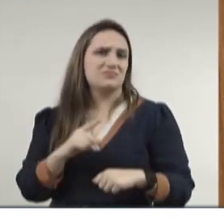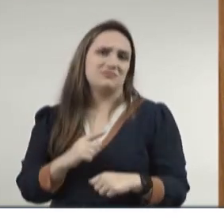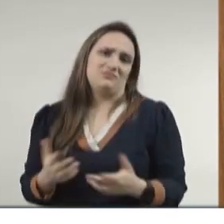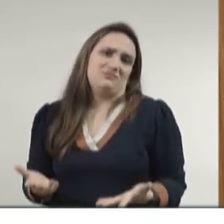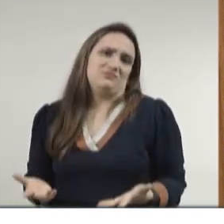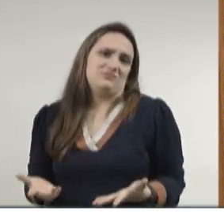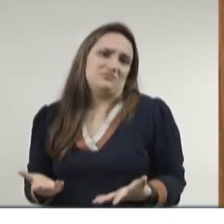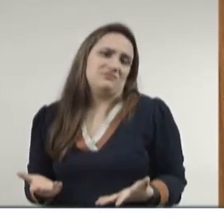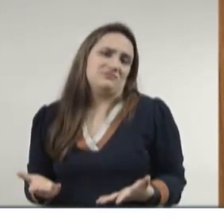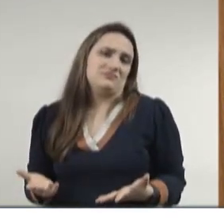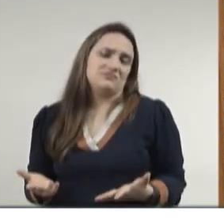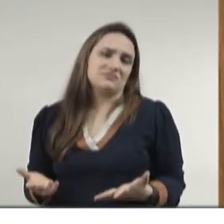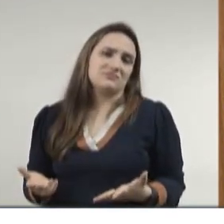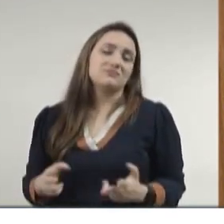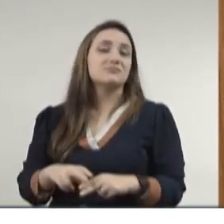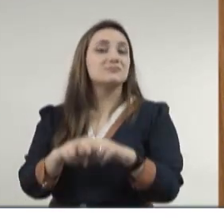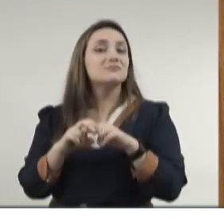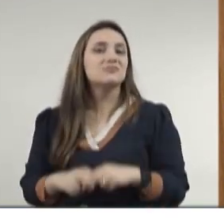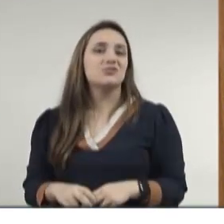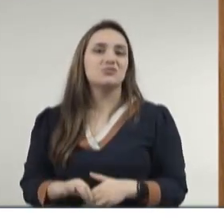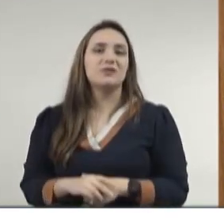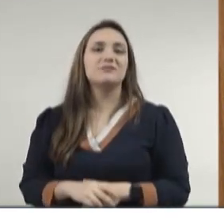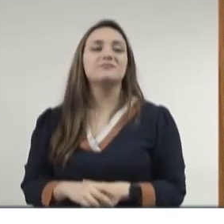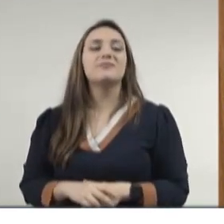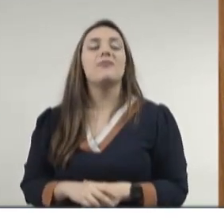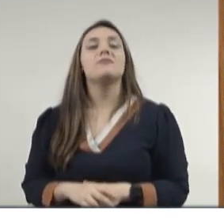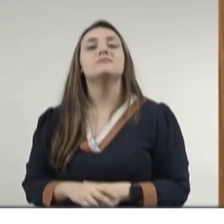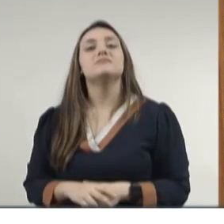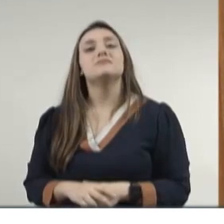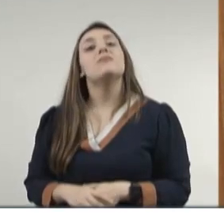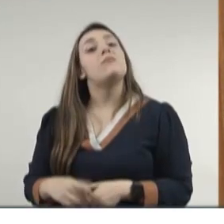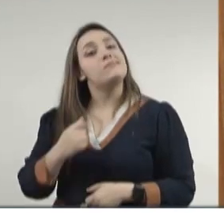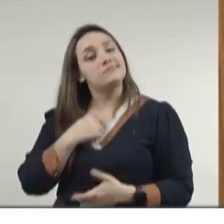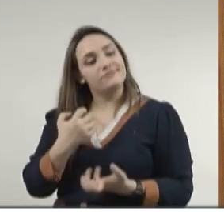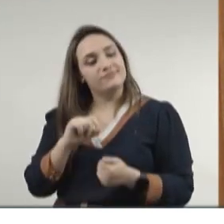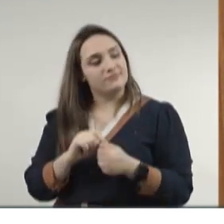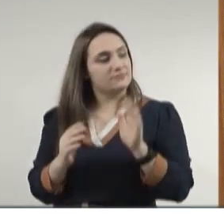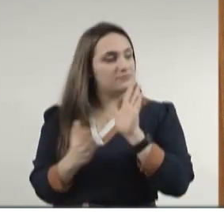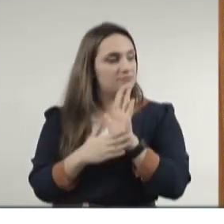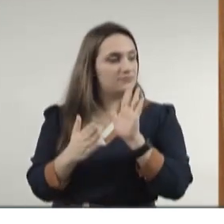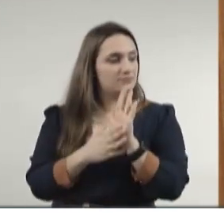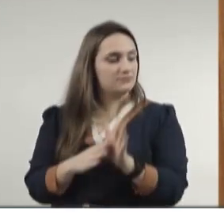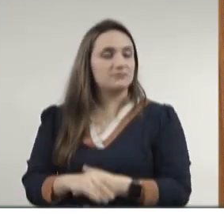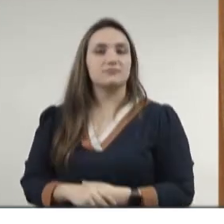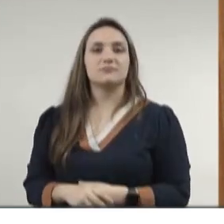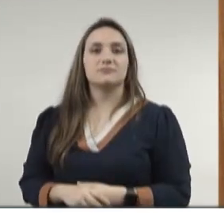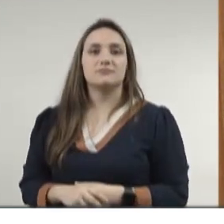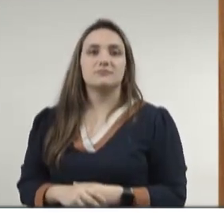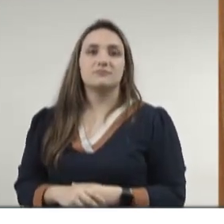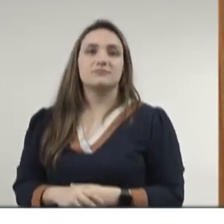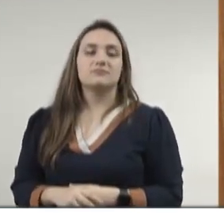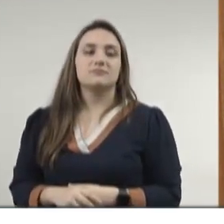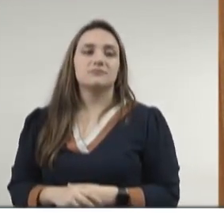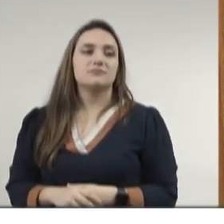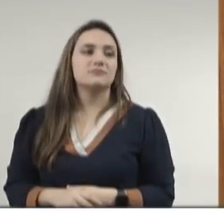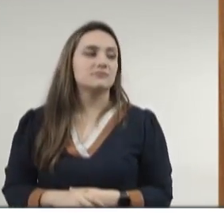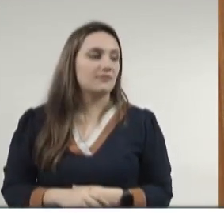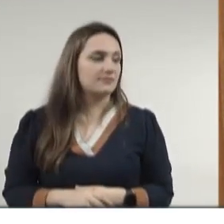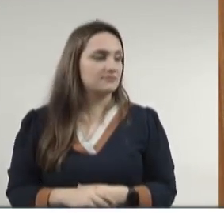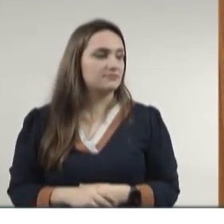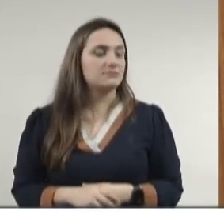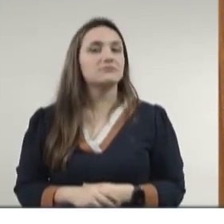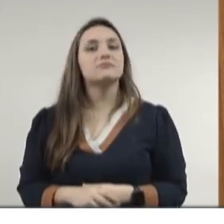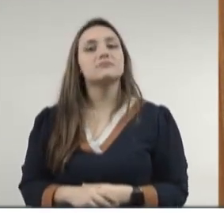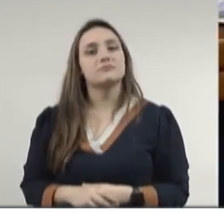isso acontecer, eu estou propondo aqui que alterar, nós